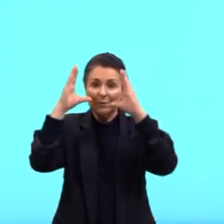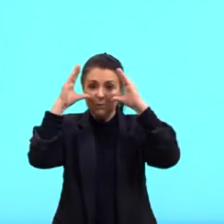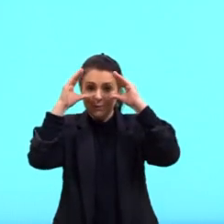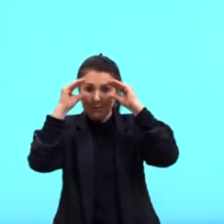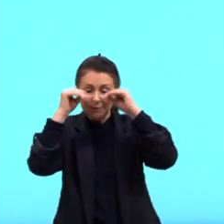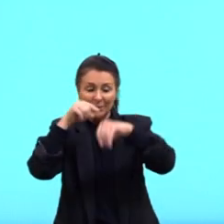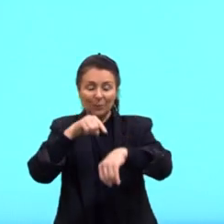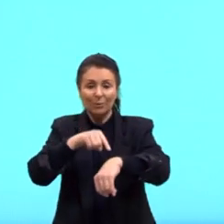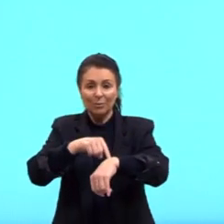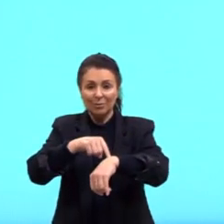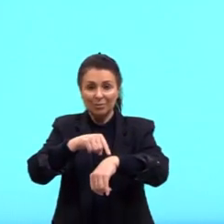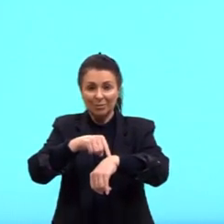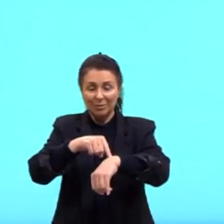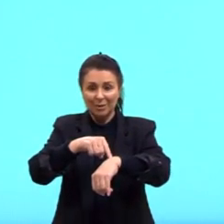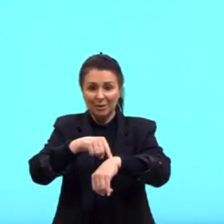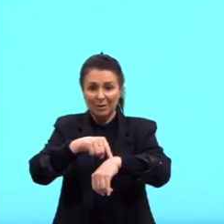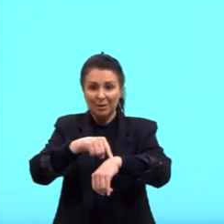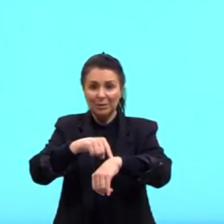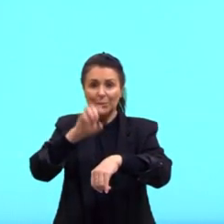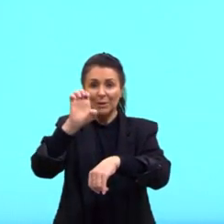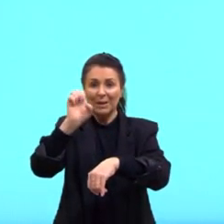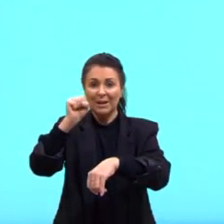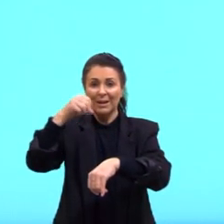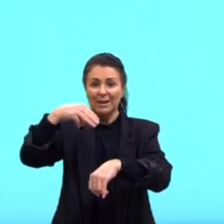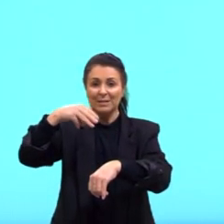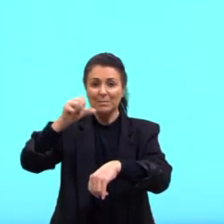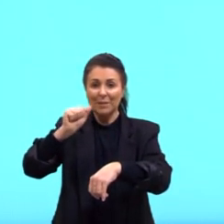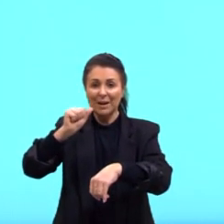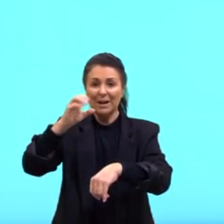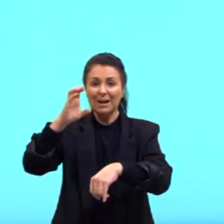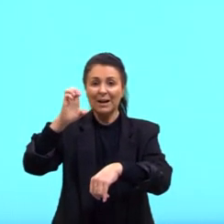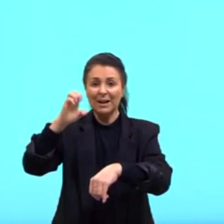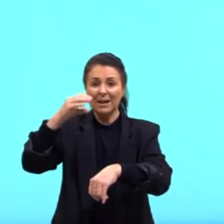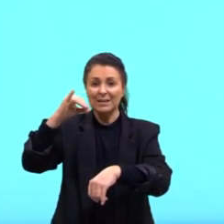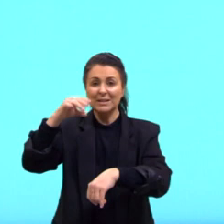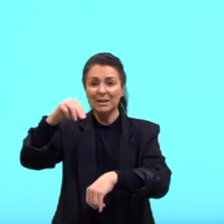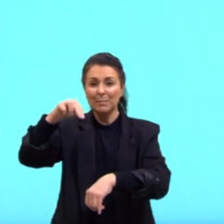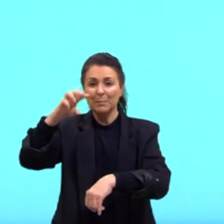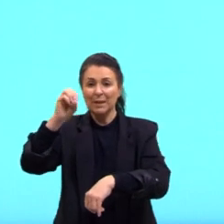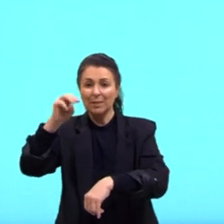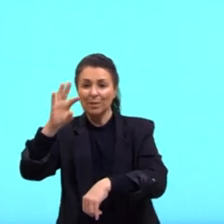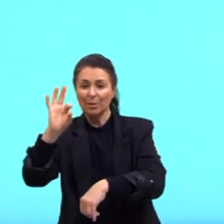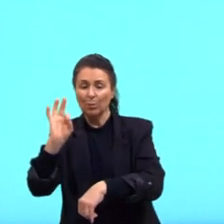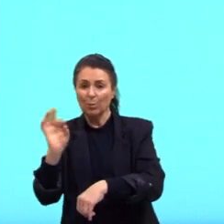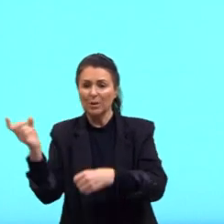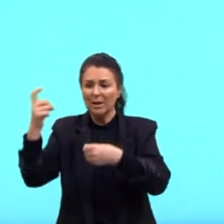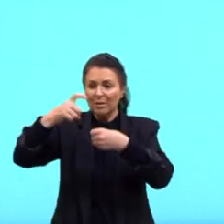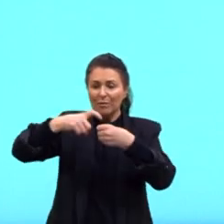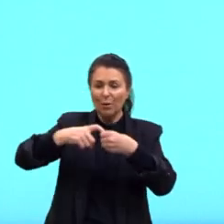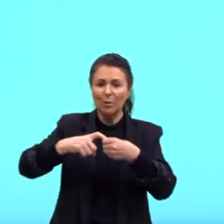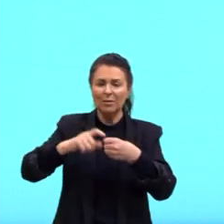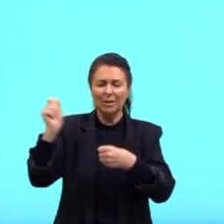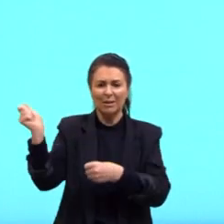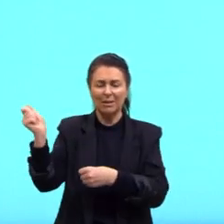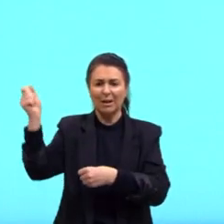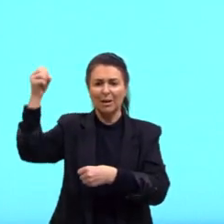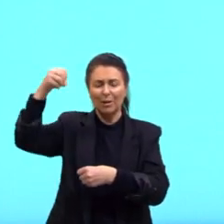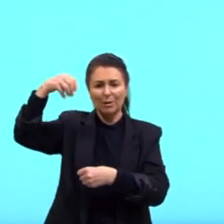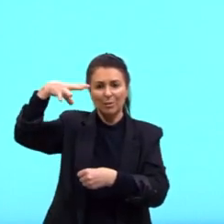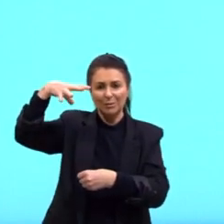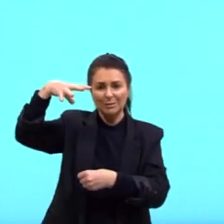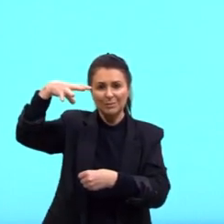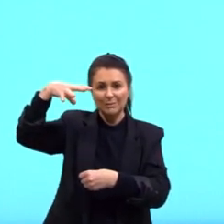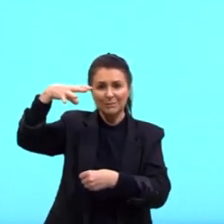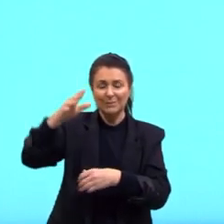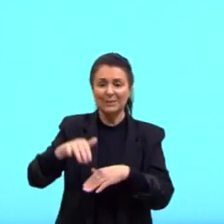e tempo do esmaecimento né que é o retorno ali da luz sem forte consolar